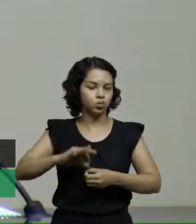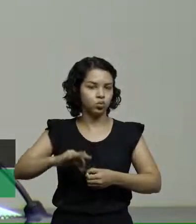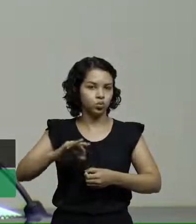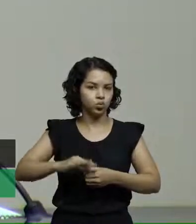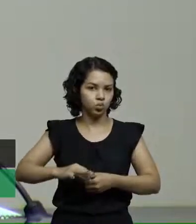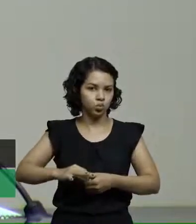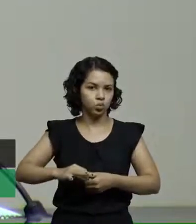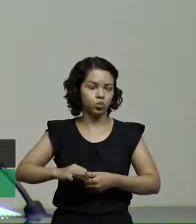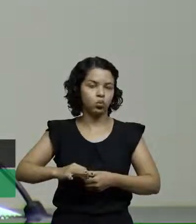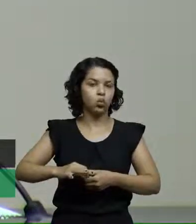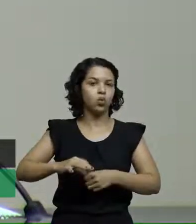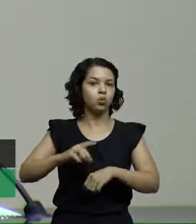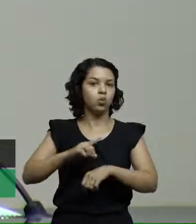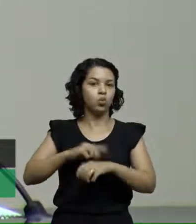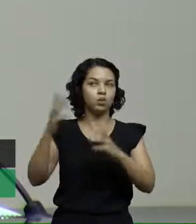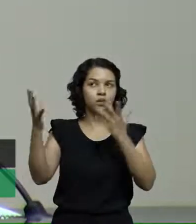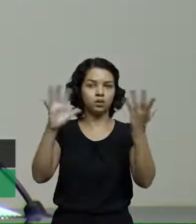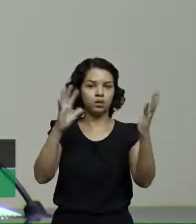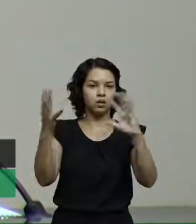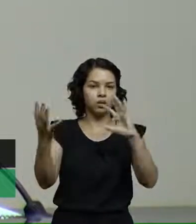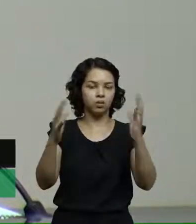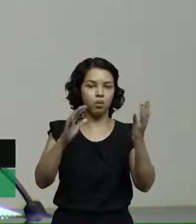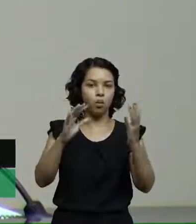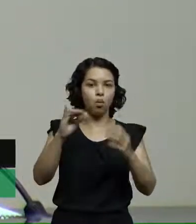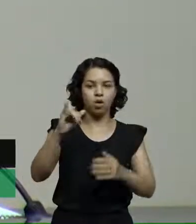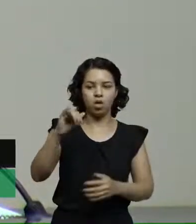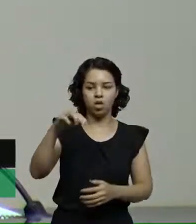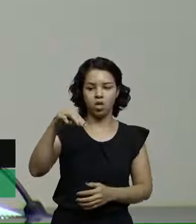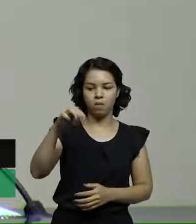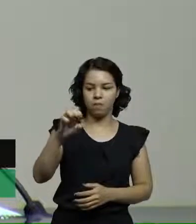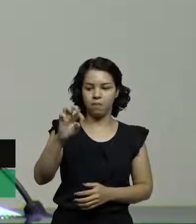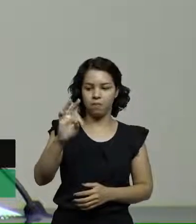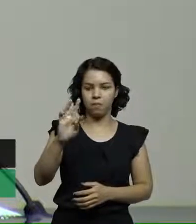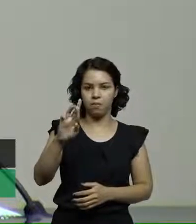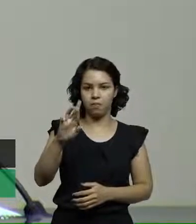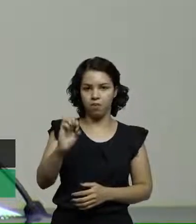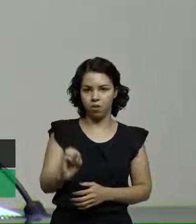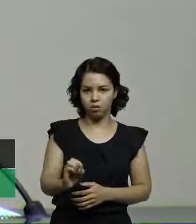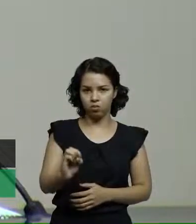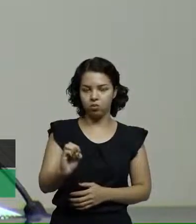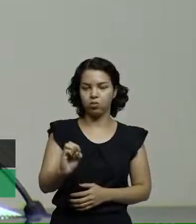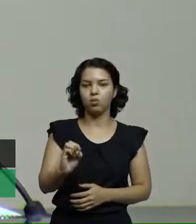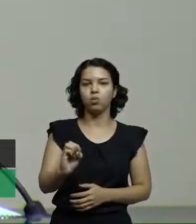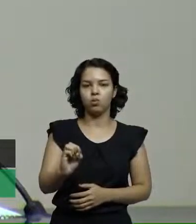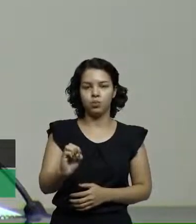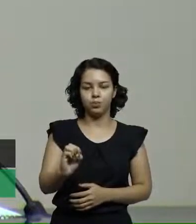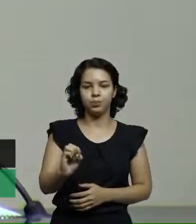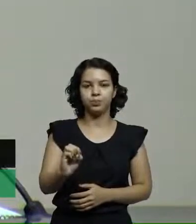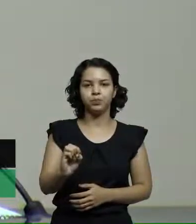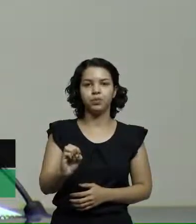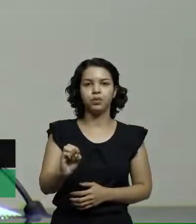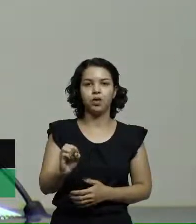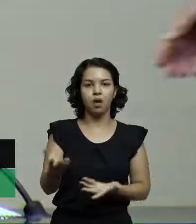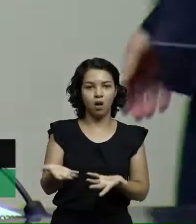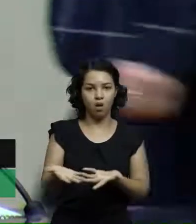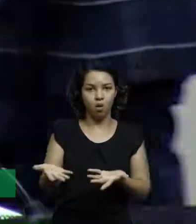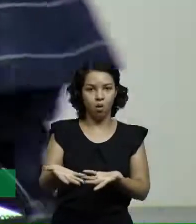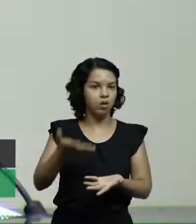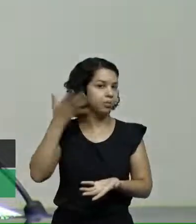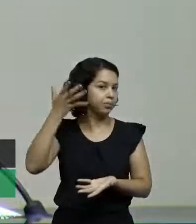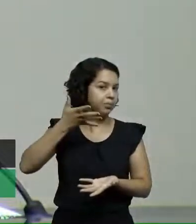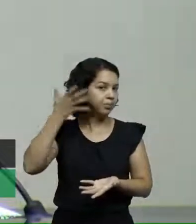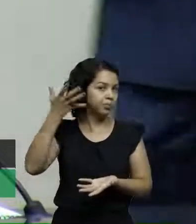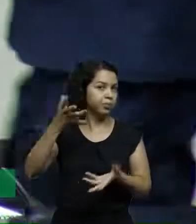Santa Catarina e Metro, Rudinei Floriano, para que faça uso da palavra para falar acerca